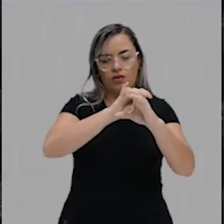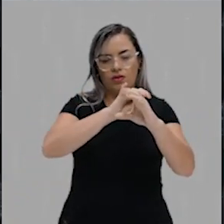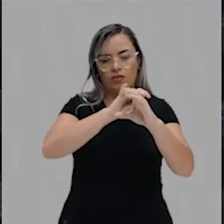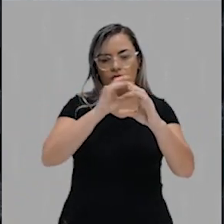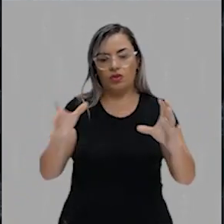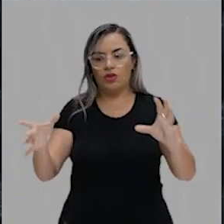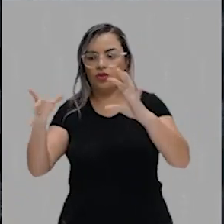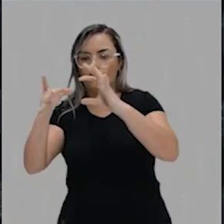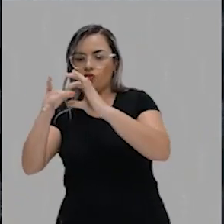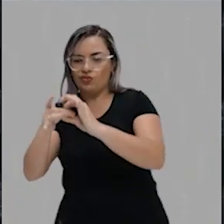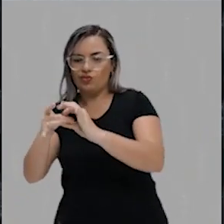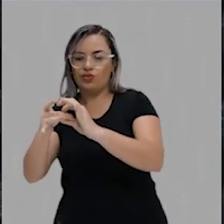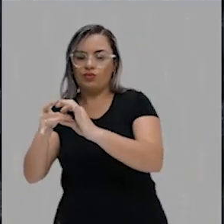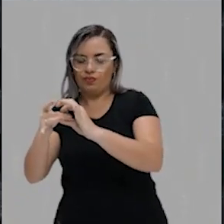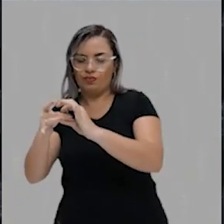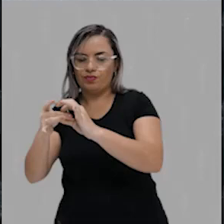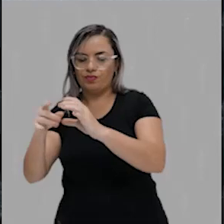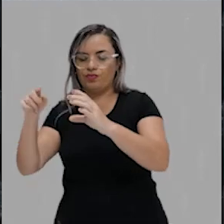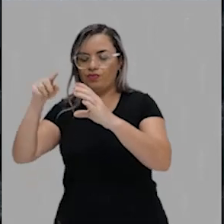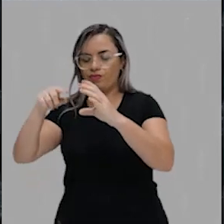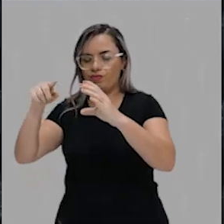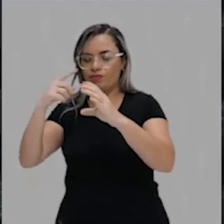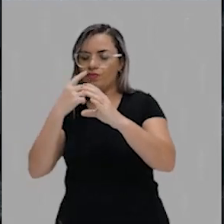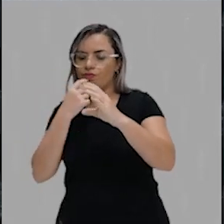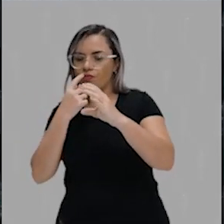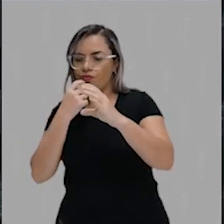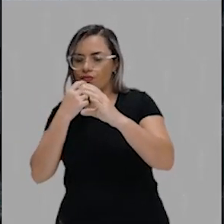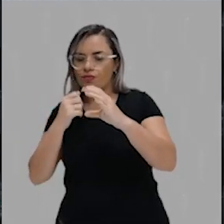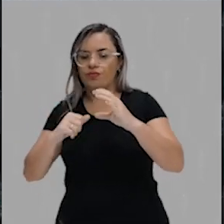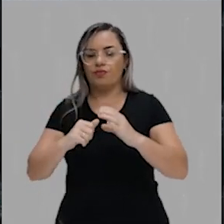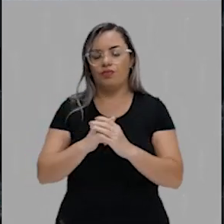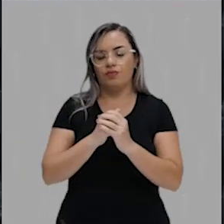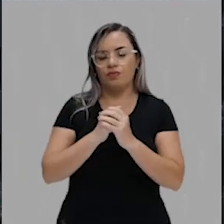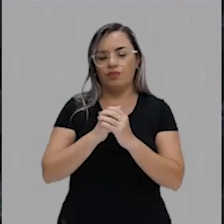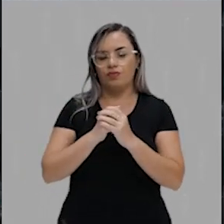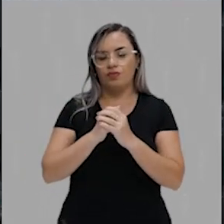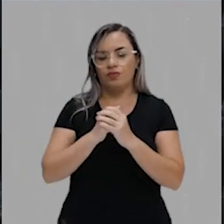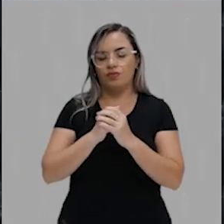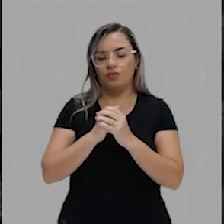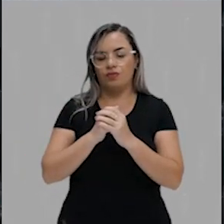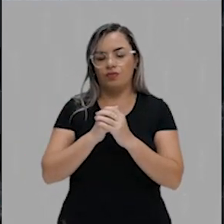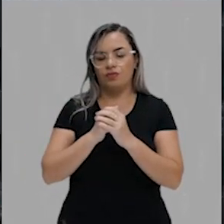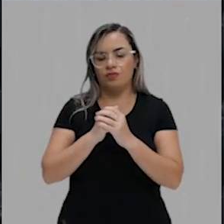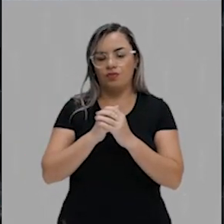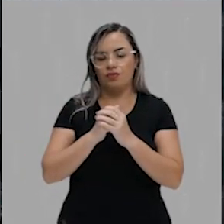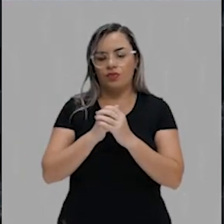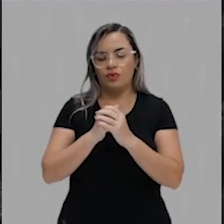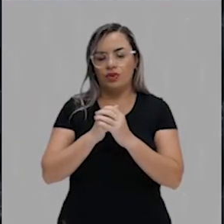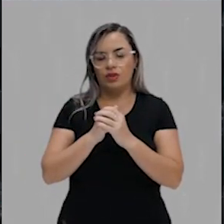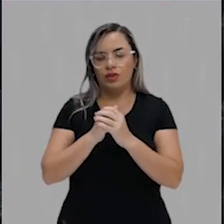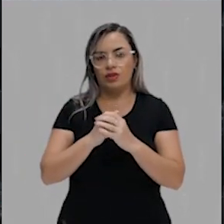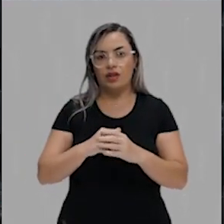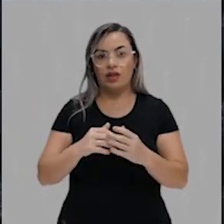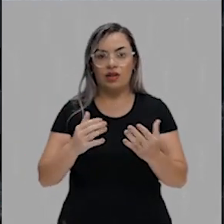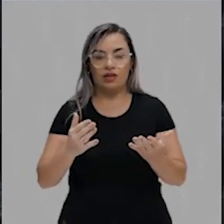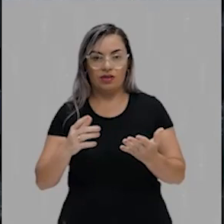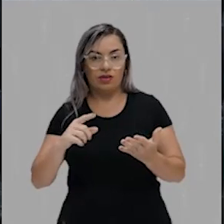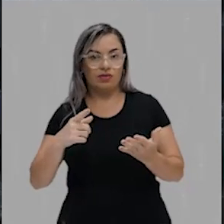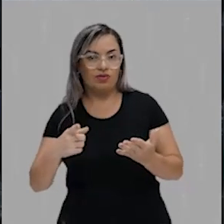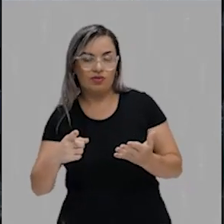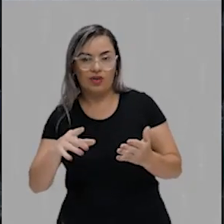estiverem juntas, esse eritrócito não vai conseguir mais capturar